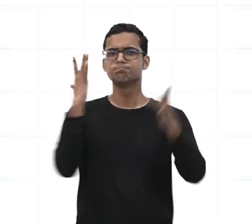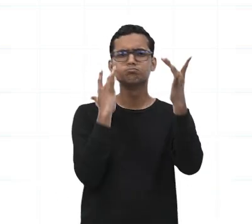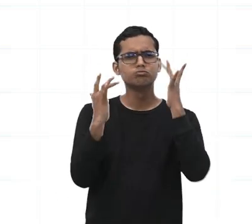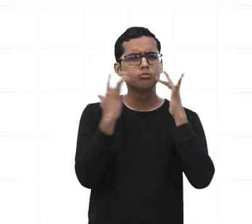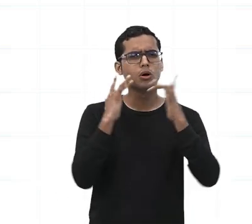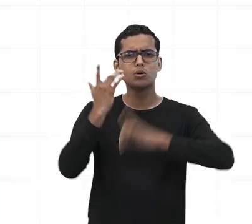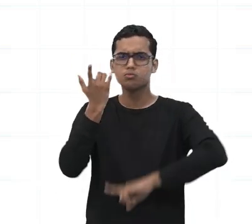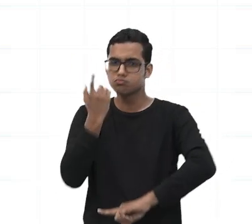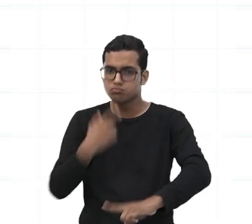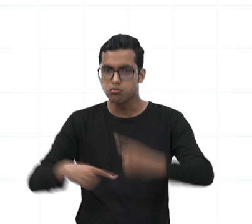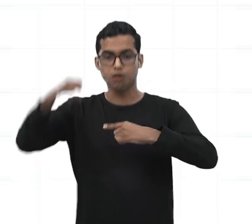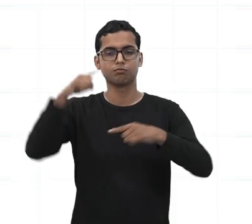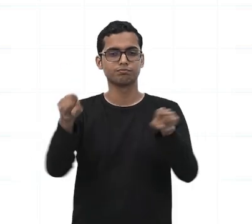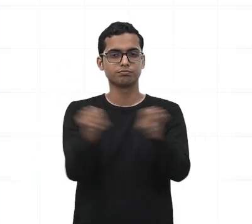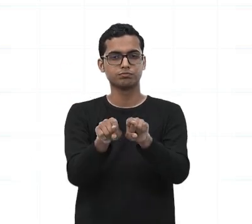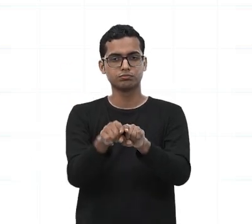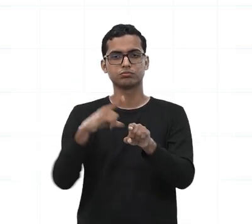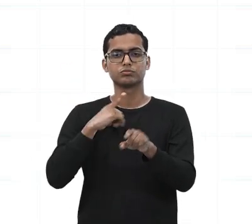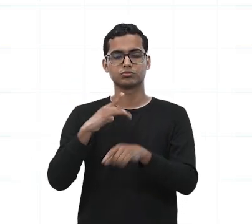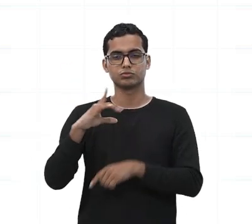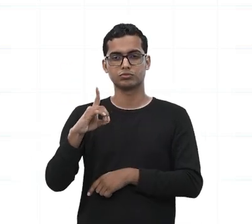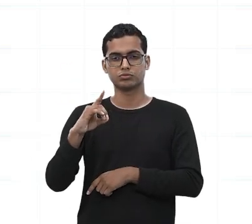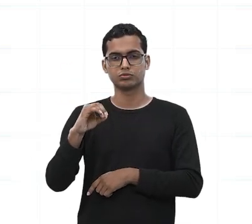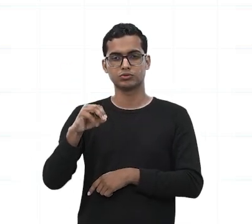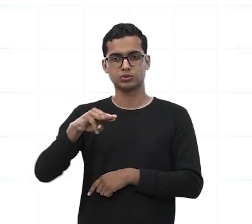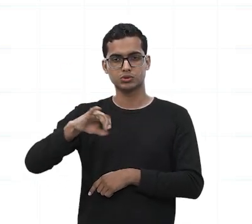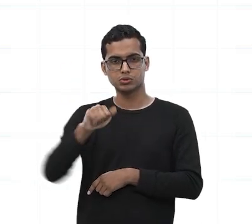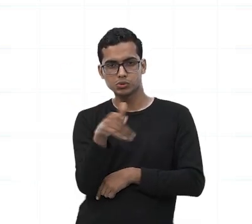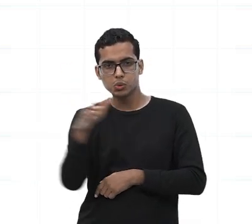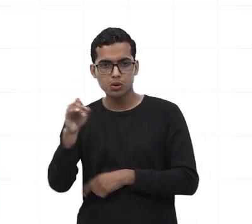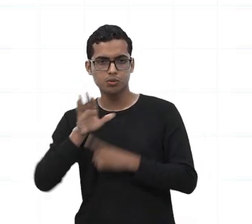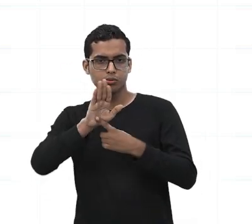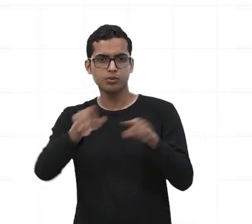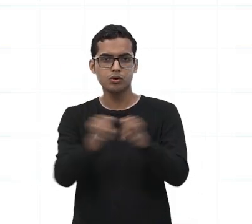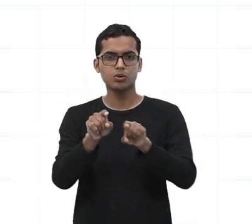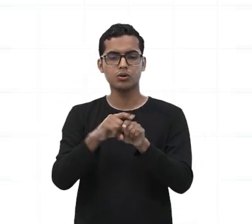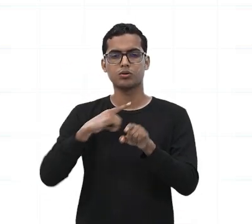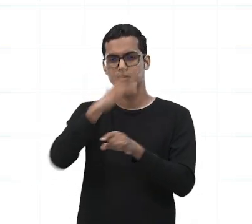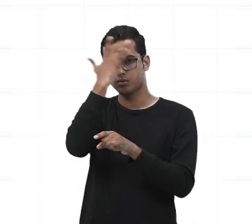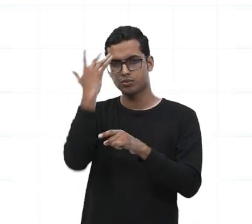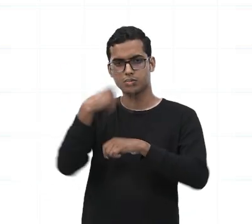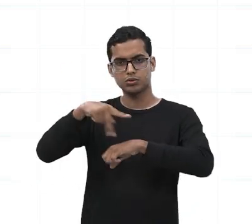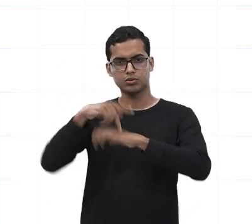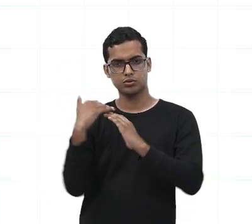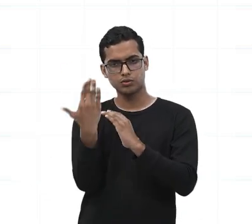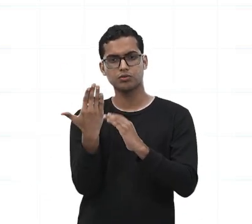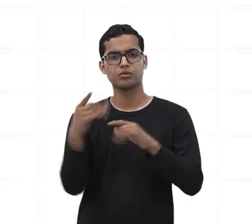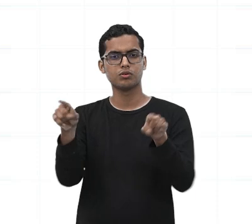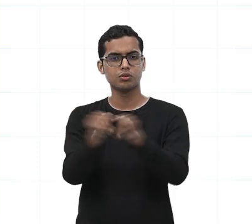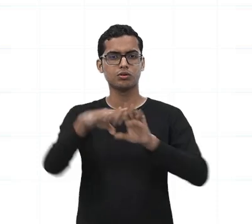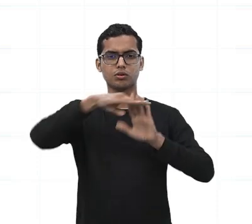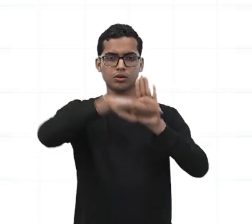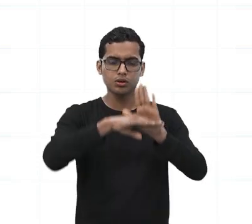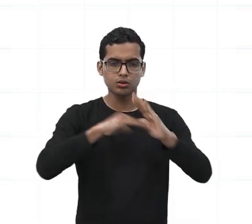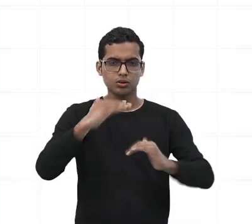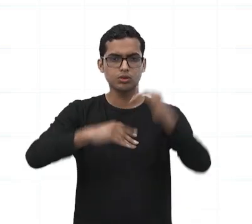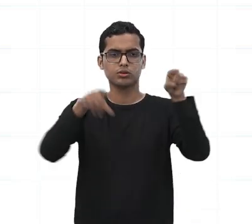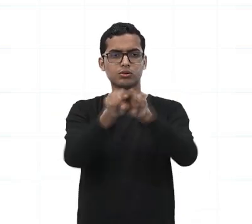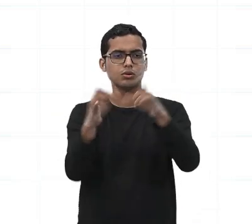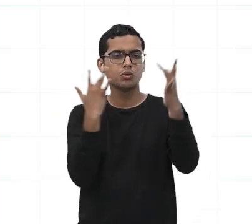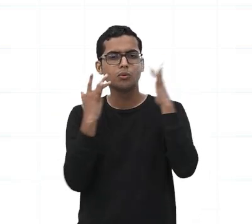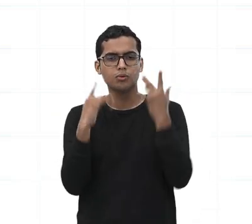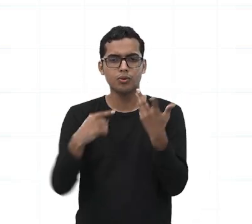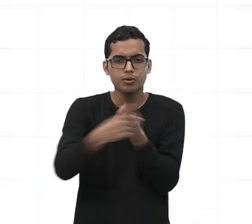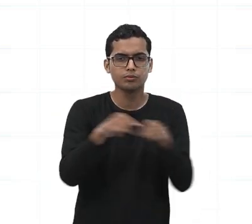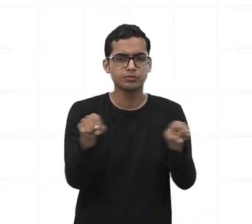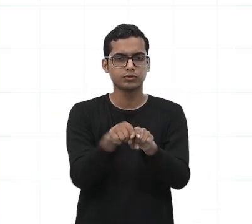VI trouxe consigo artistas estrangeiros e estabeleceu a construção de